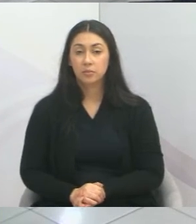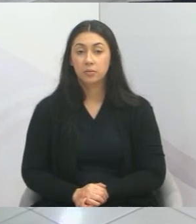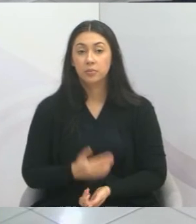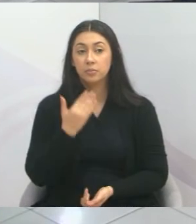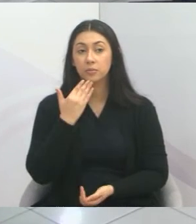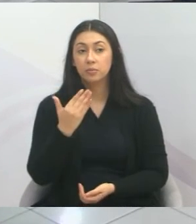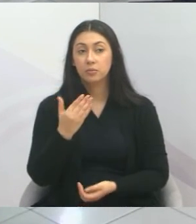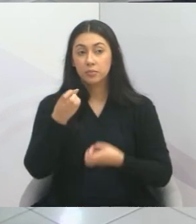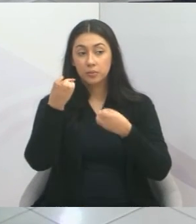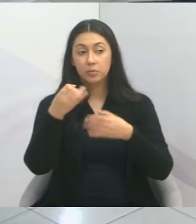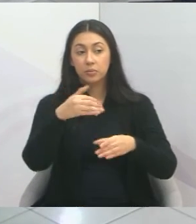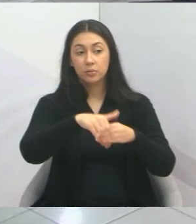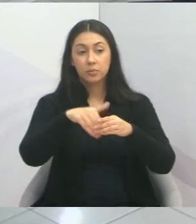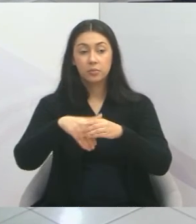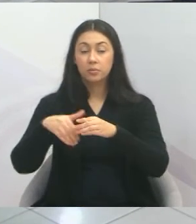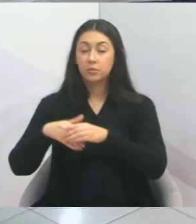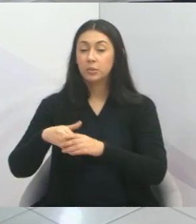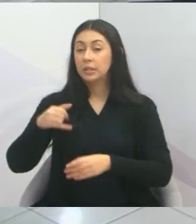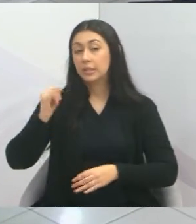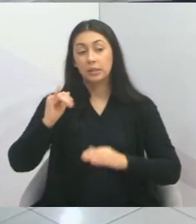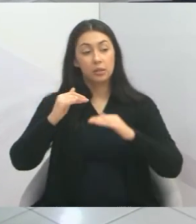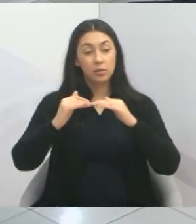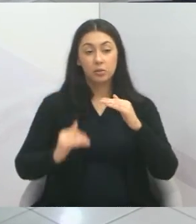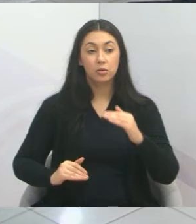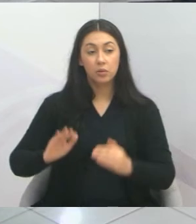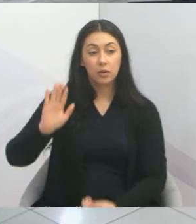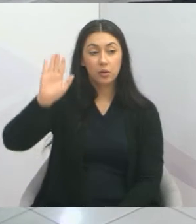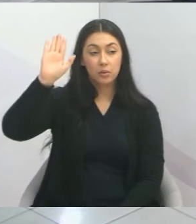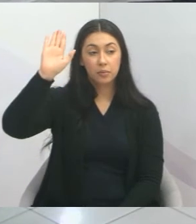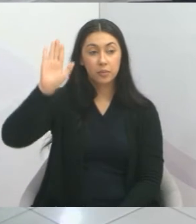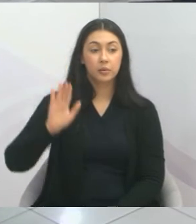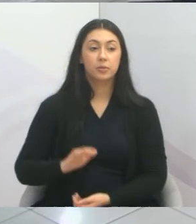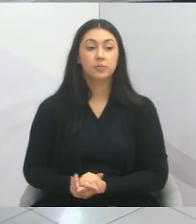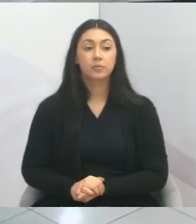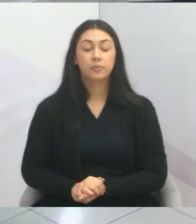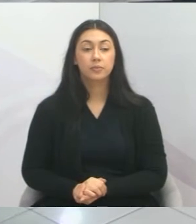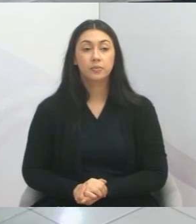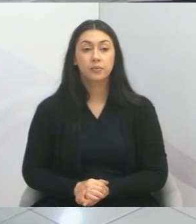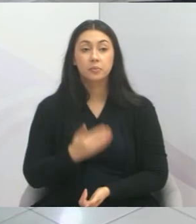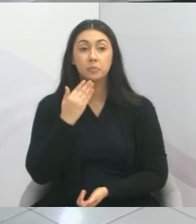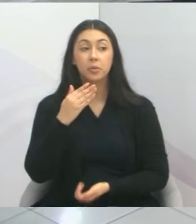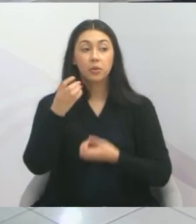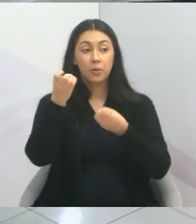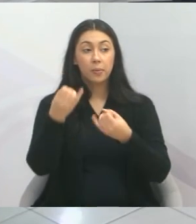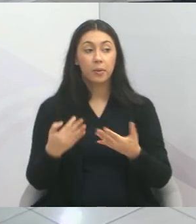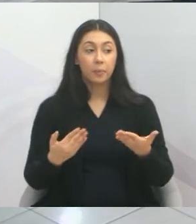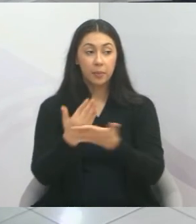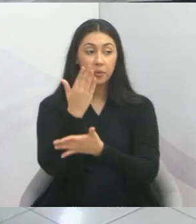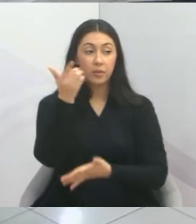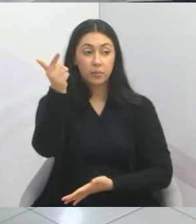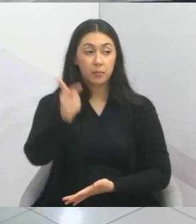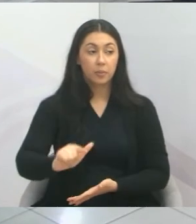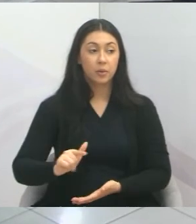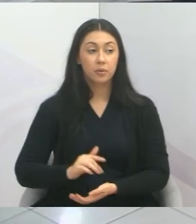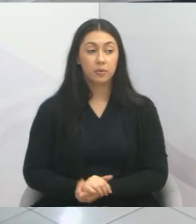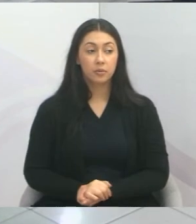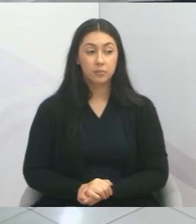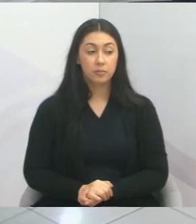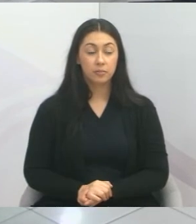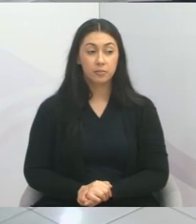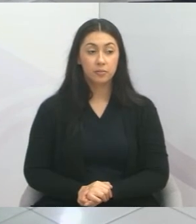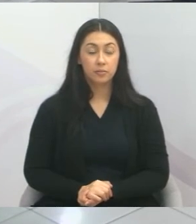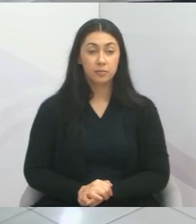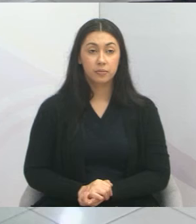o pedido de informação está em votação que foram encontrar por favor se manifesta nos braços pedindo informação aprovado o próximo vídeo de